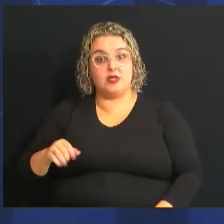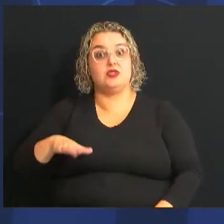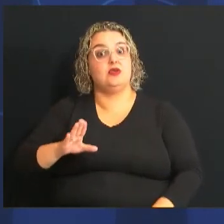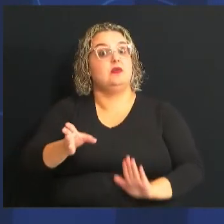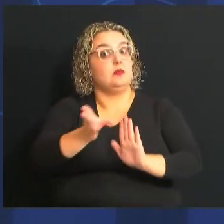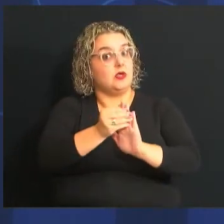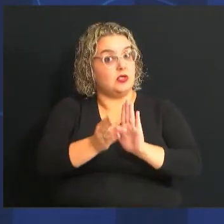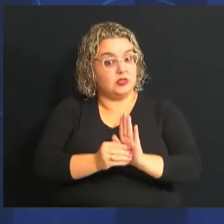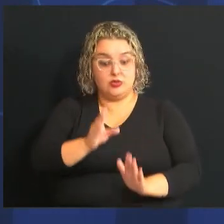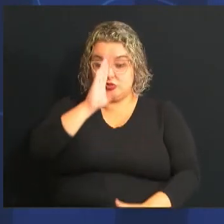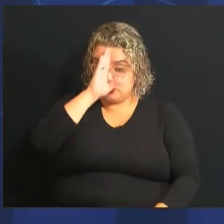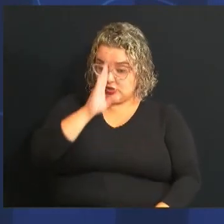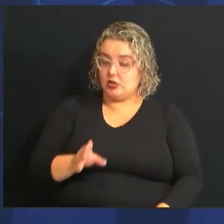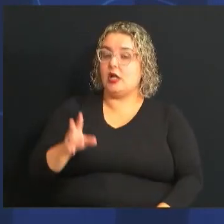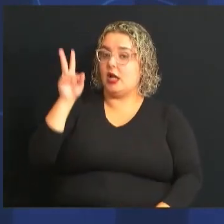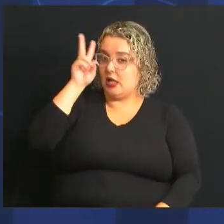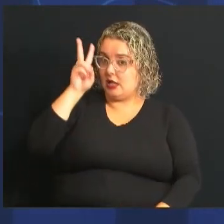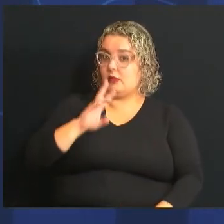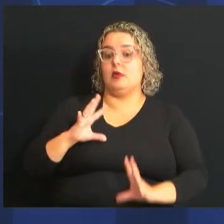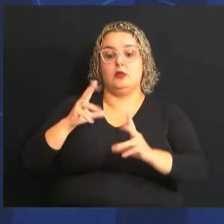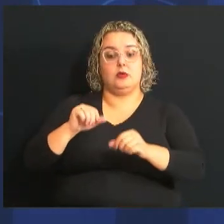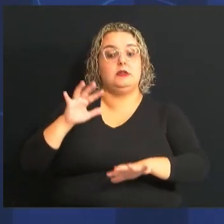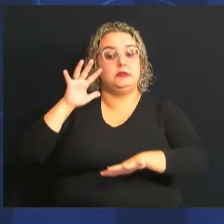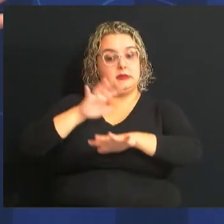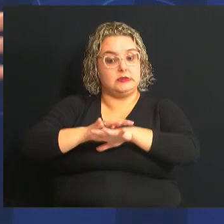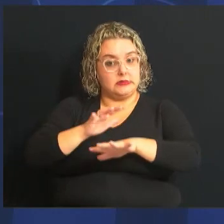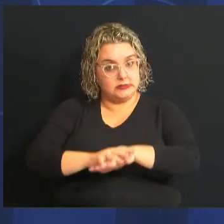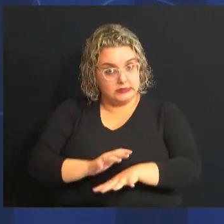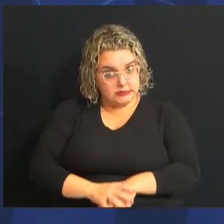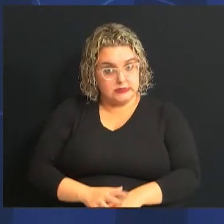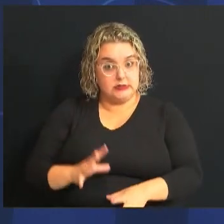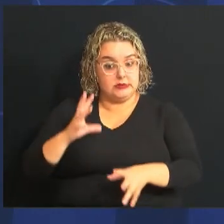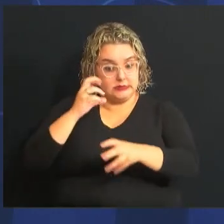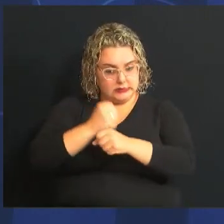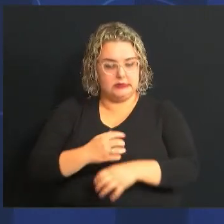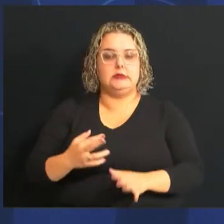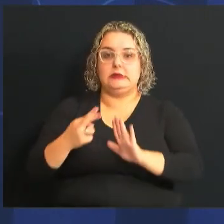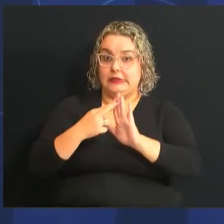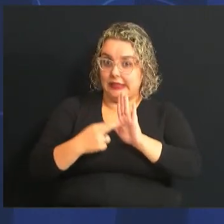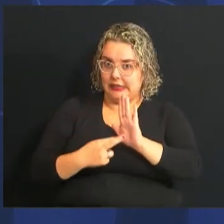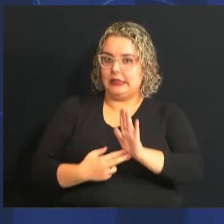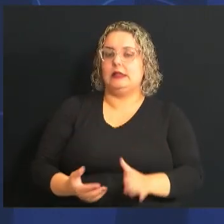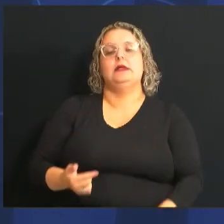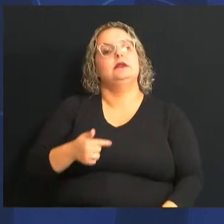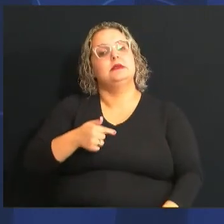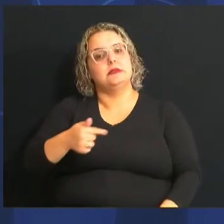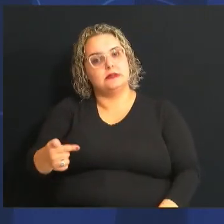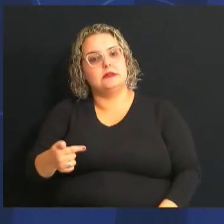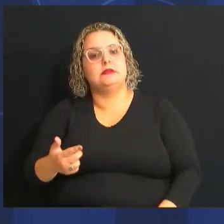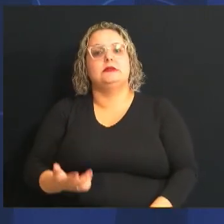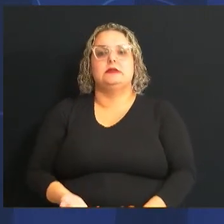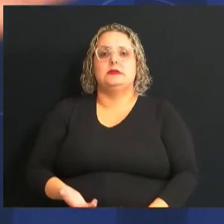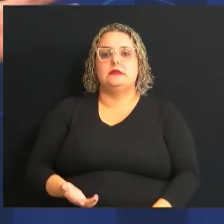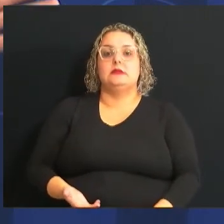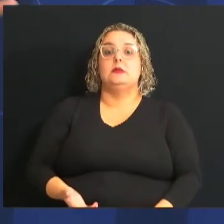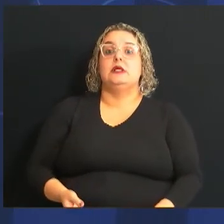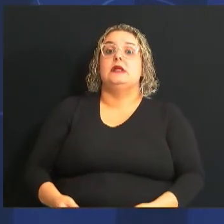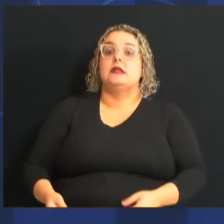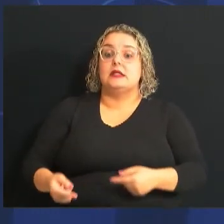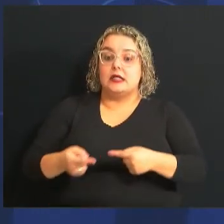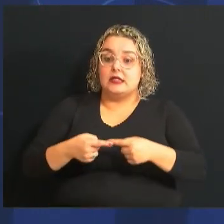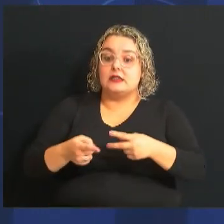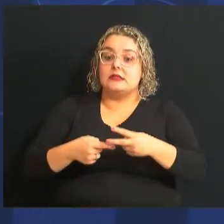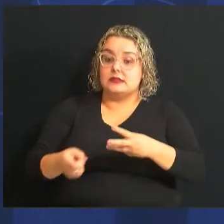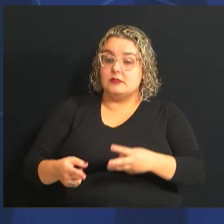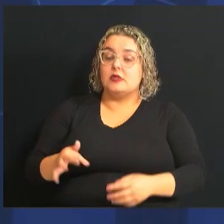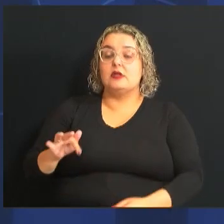direto, relembrar todas as fórmulas. Então agora é aquele momento, já estamos na semaninha, né, da segunda semana da FUVEST, como disse o Anderson,